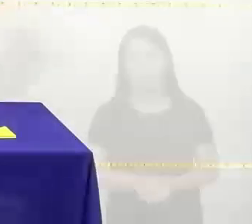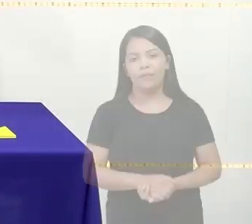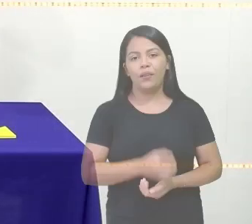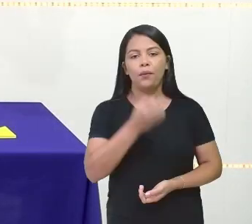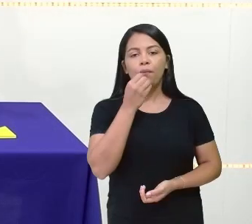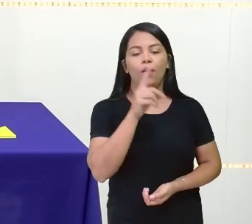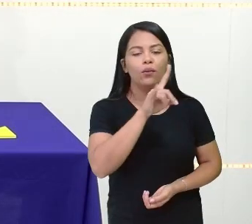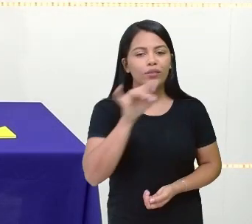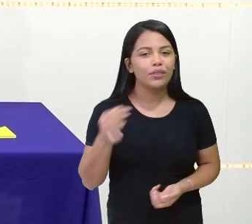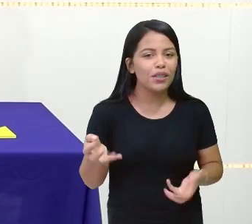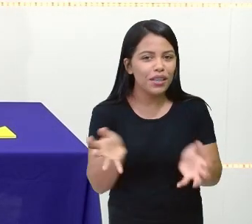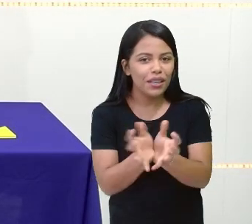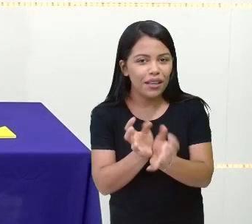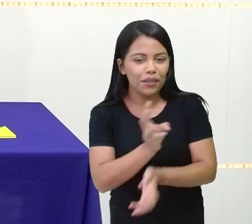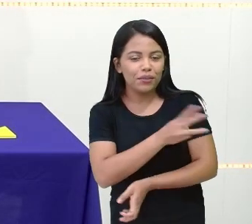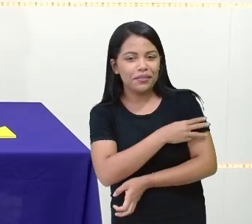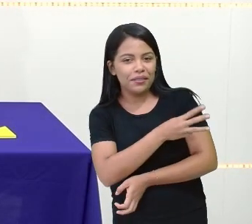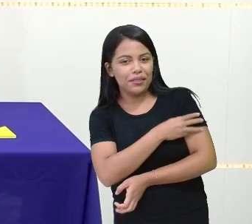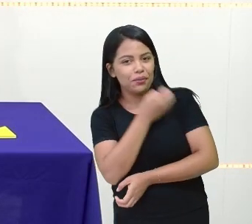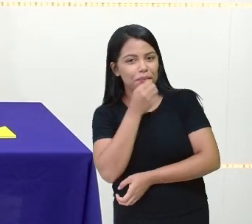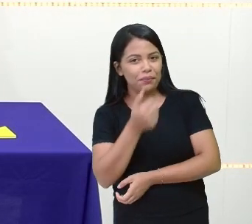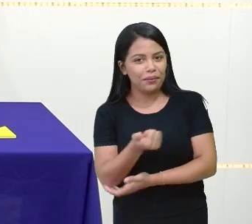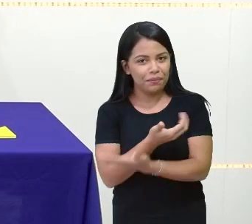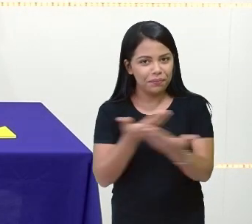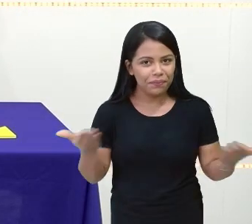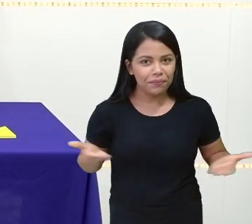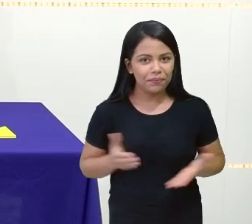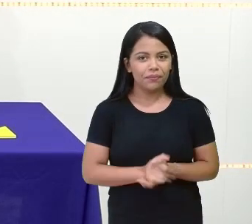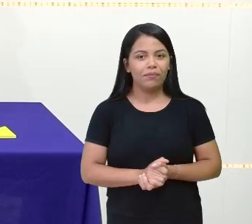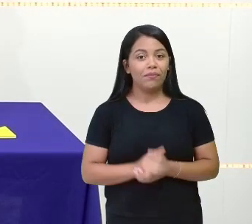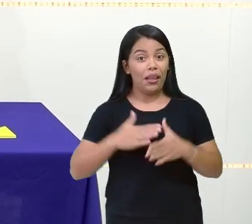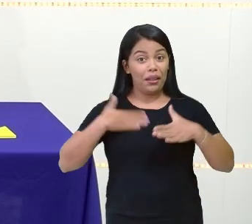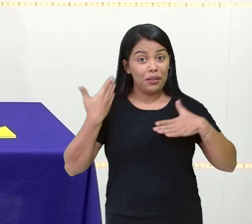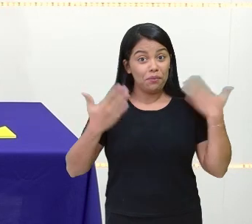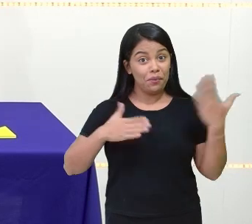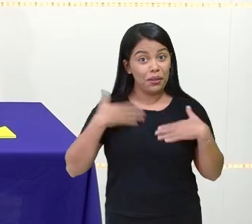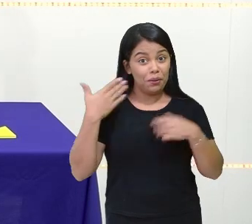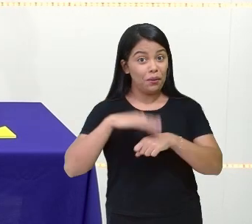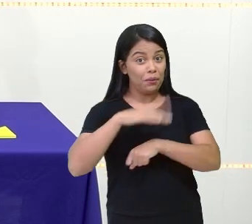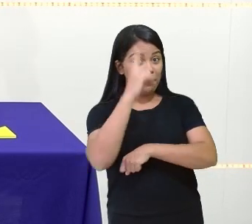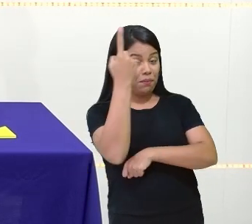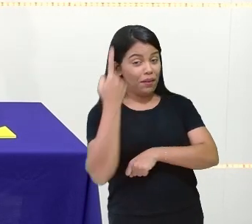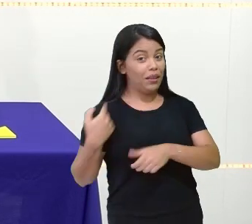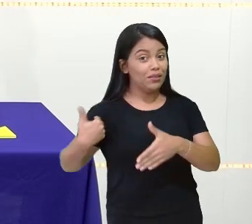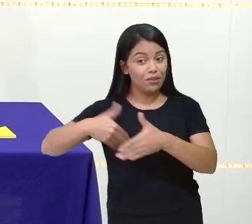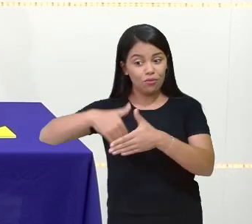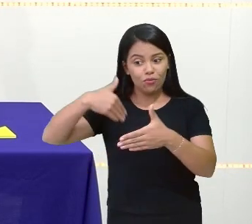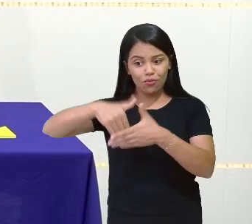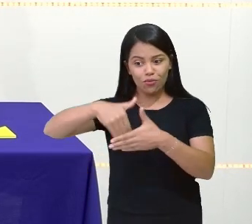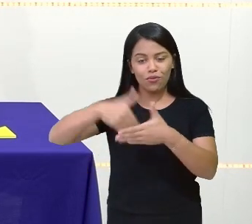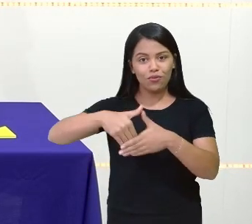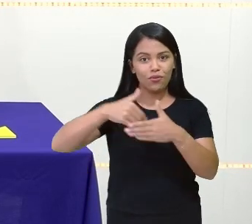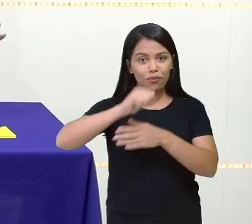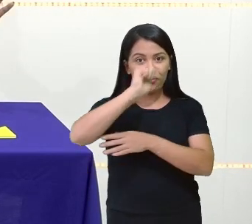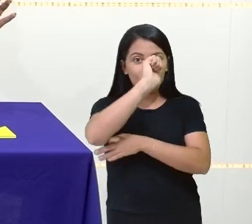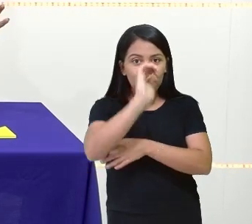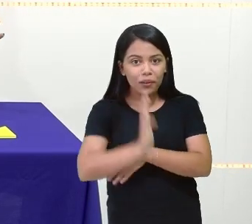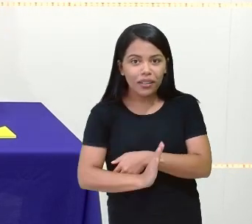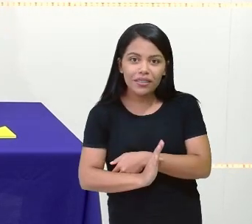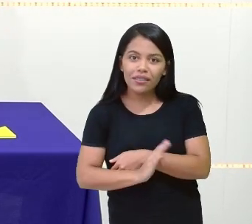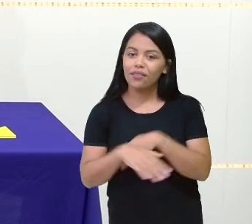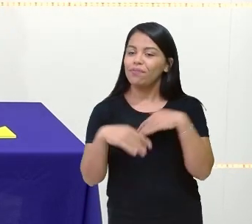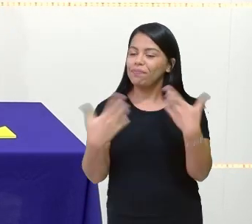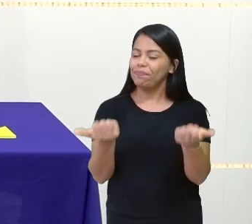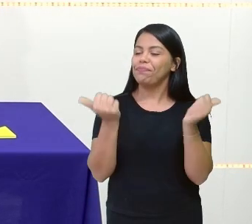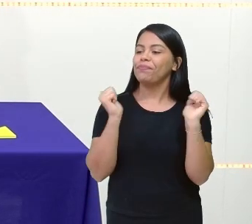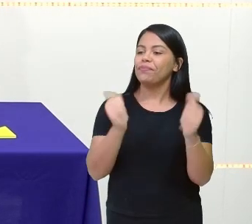Bom dia, turminha do terceiro ano, tudo bem com vocês? Animados para mais um jogo da seleção? Isso mesmo, por aqui já